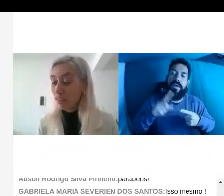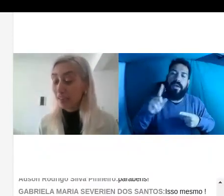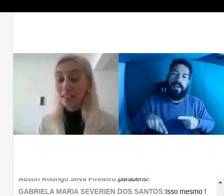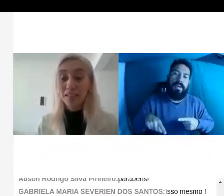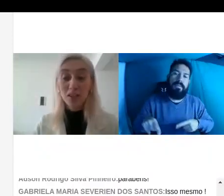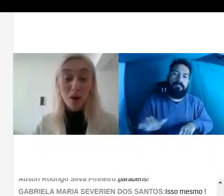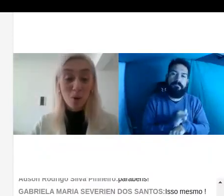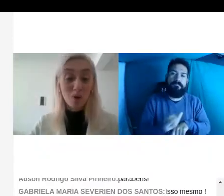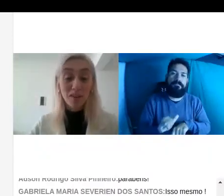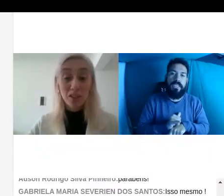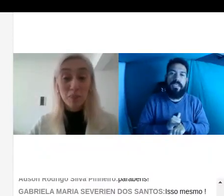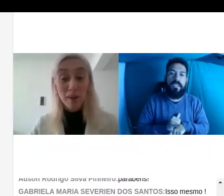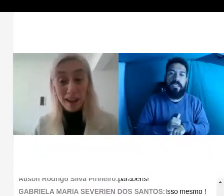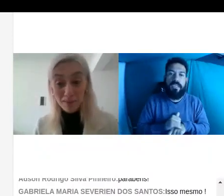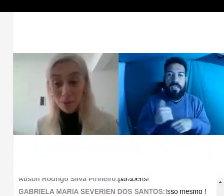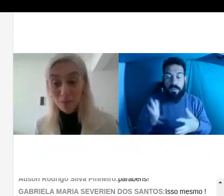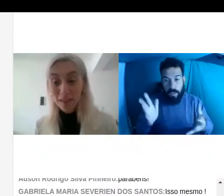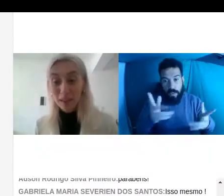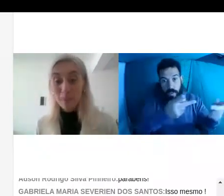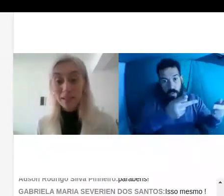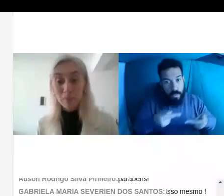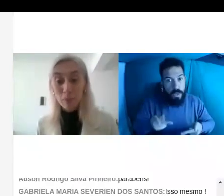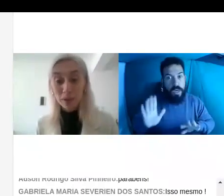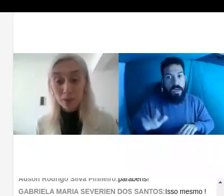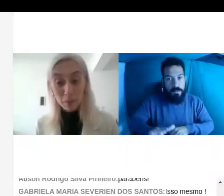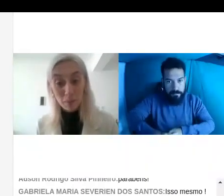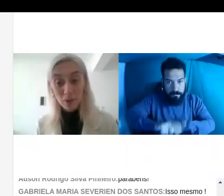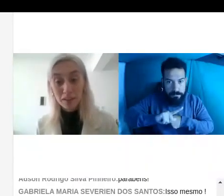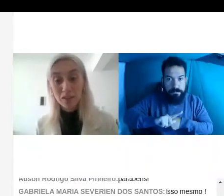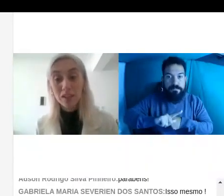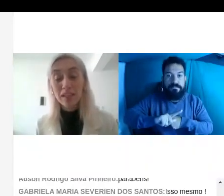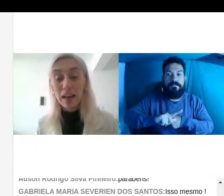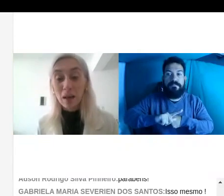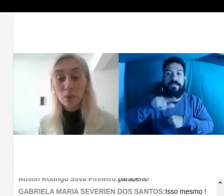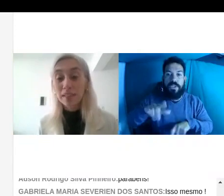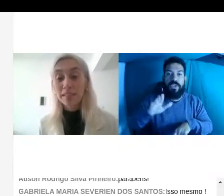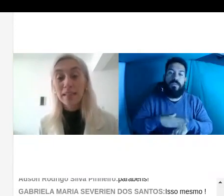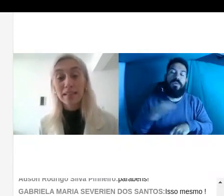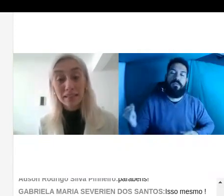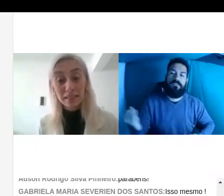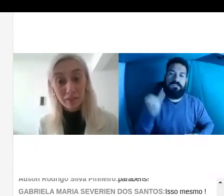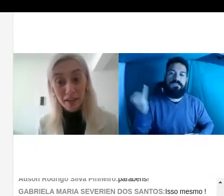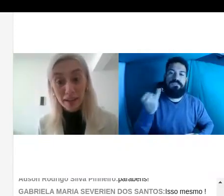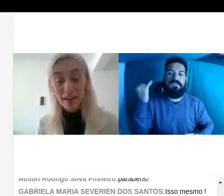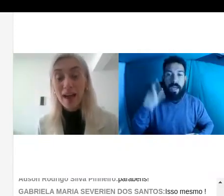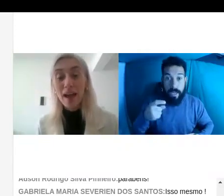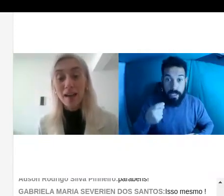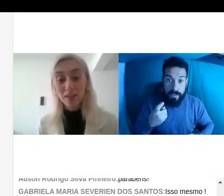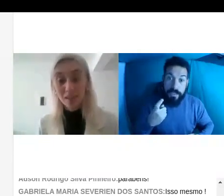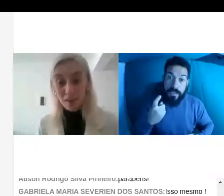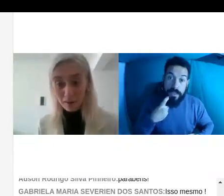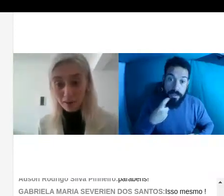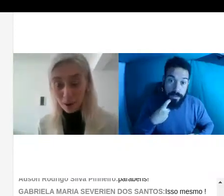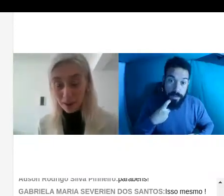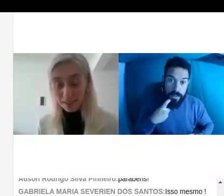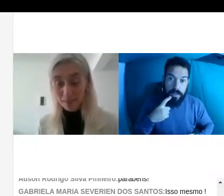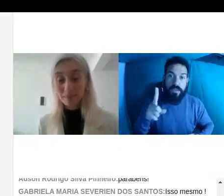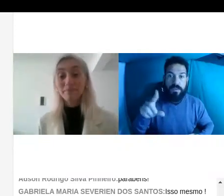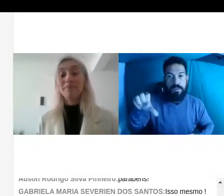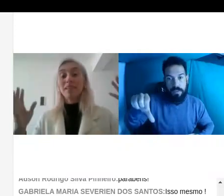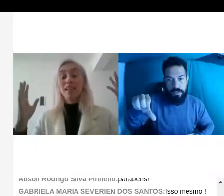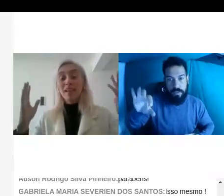fica aqui já o convite prévio para esse momento tão importante que irá acontecer na sexta-feira, às 19